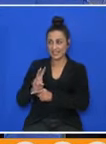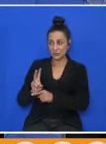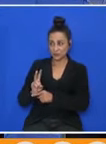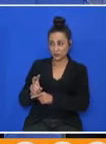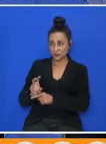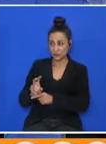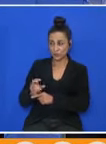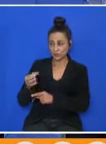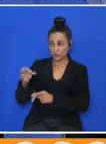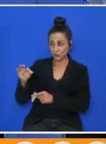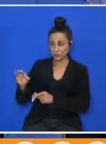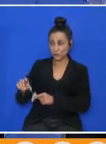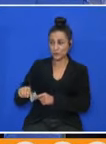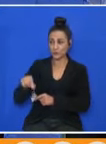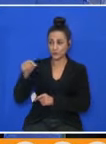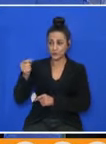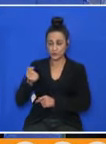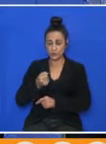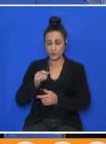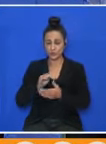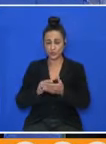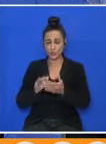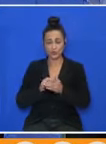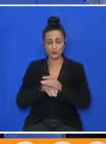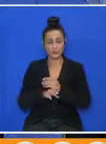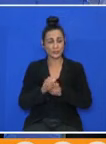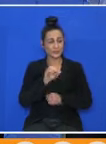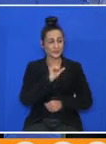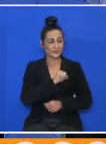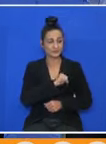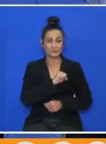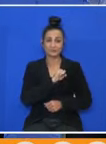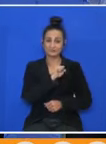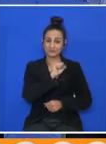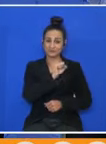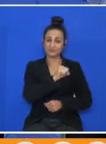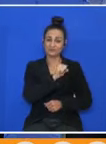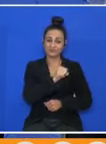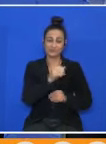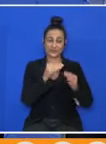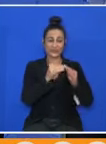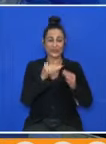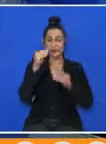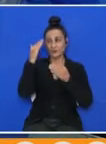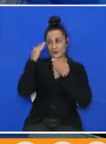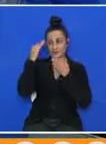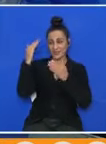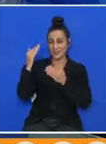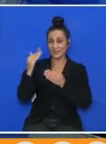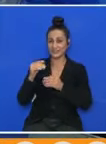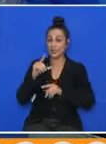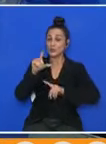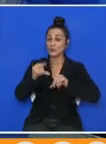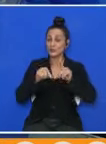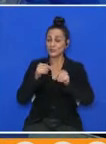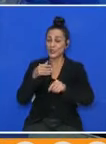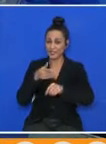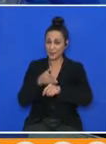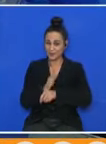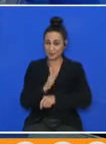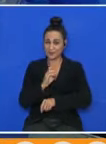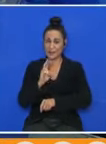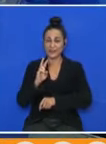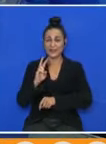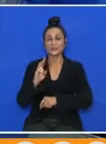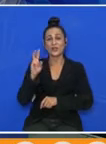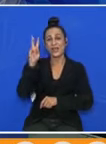auditoras confirmam os números sorteados na Lotomania? Sim, confirmo. Sim, confirmo. Obrigado. Sorteio realizado,